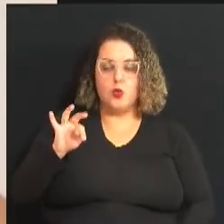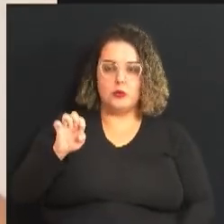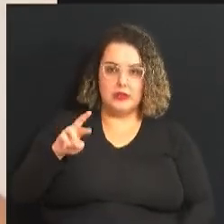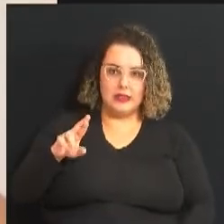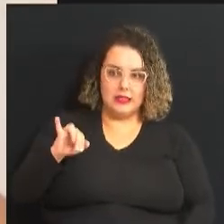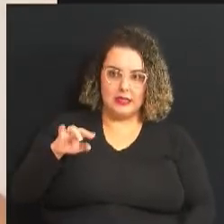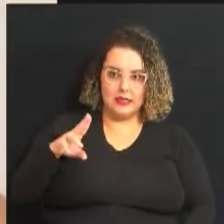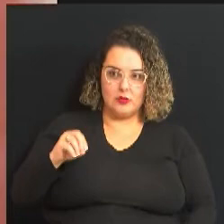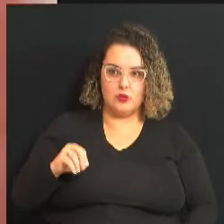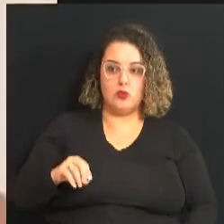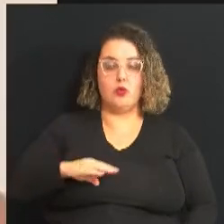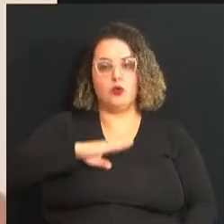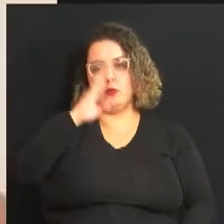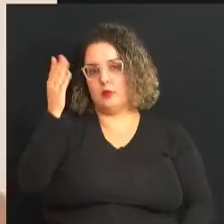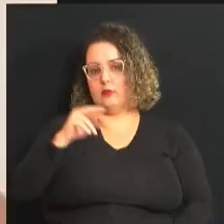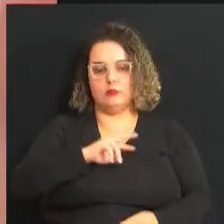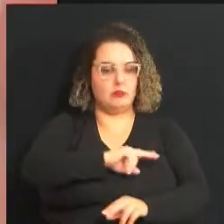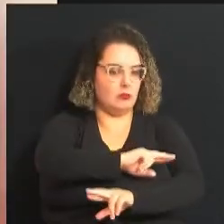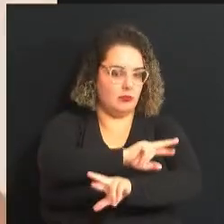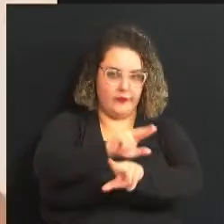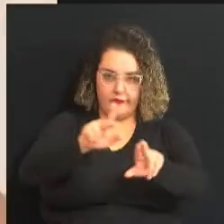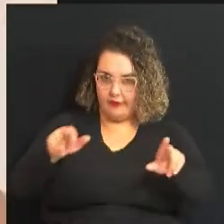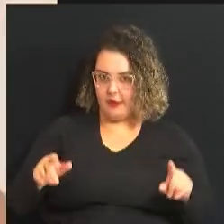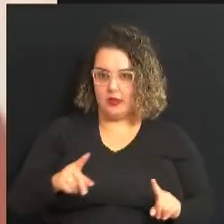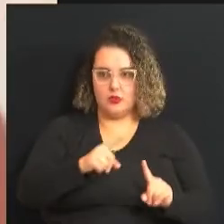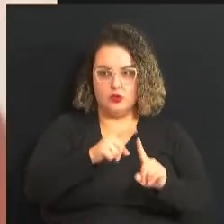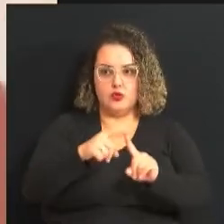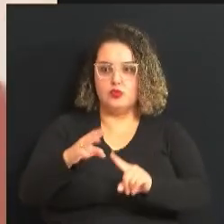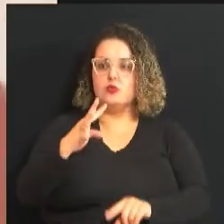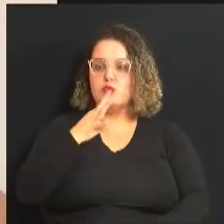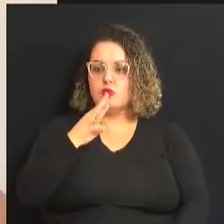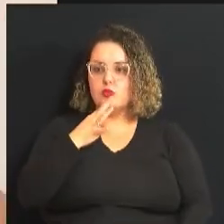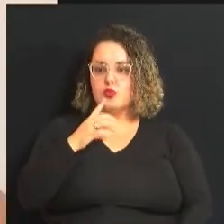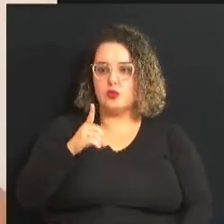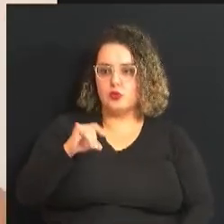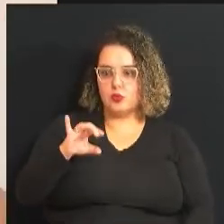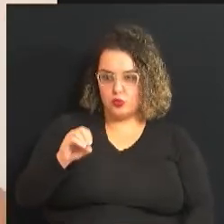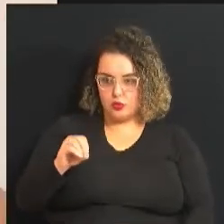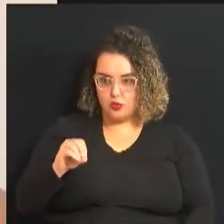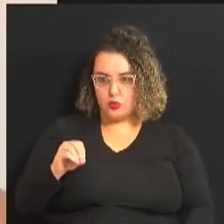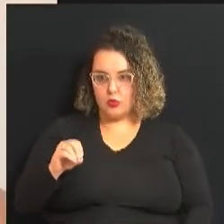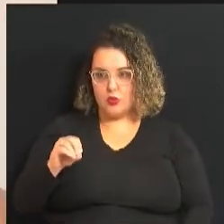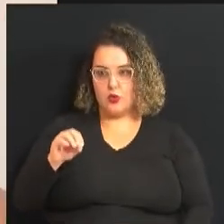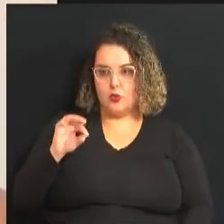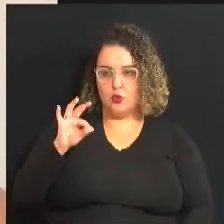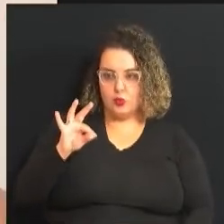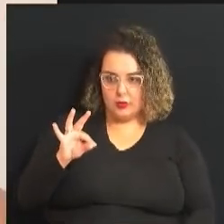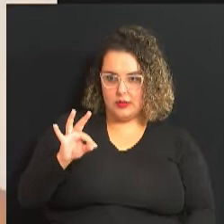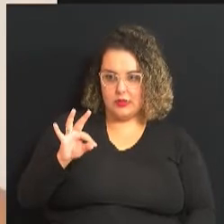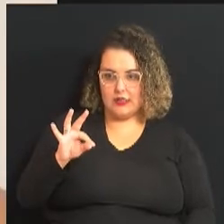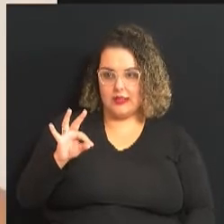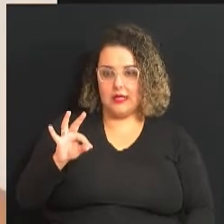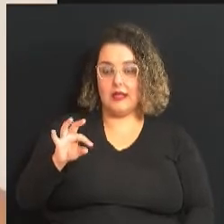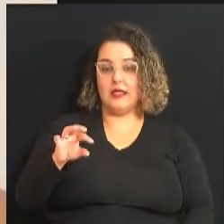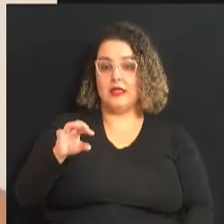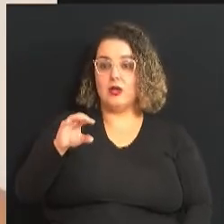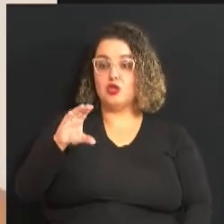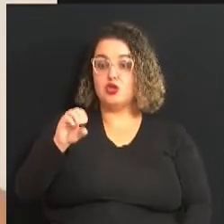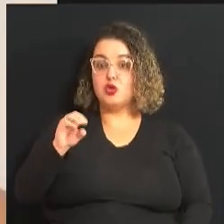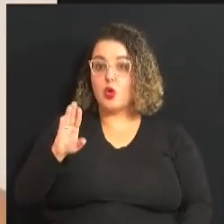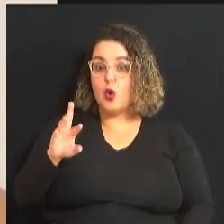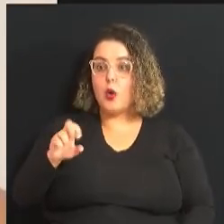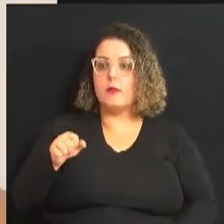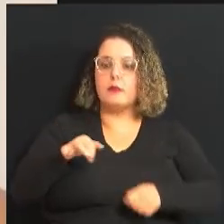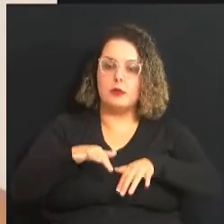tem vários tipos. Os mais conhecidos é o DIU, o T de cobre, que ele libera pequenas quantidades de cobre. A gente tem